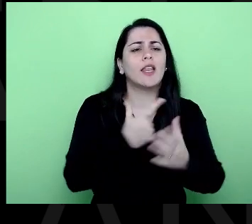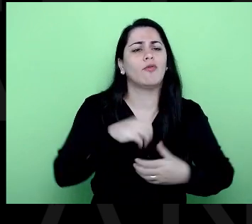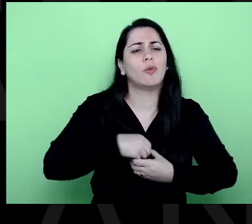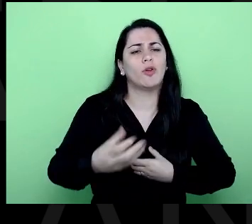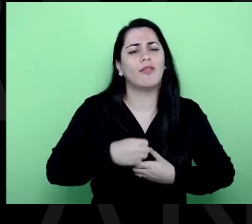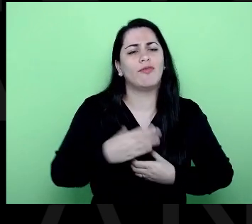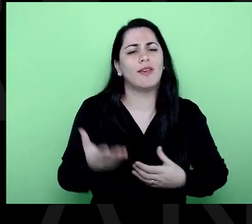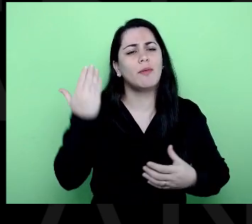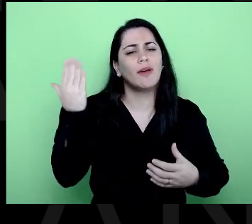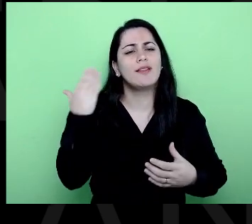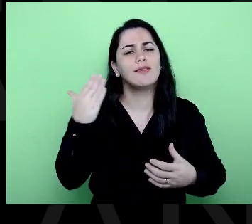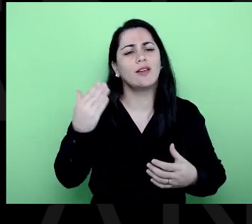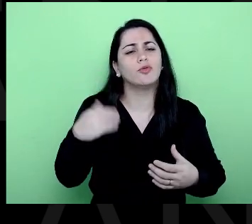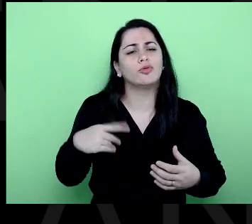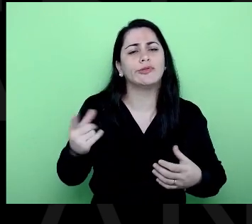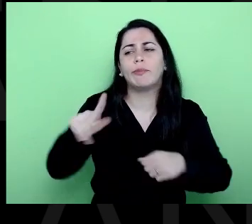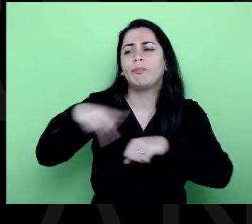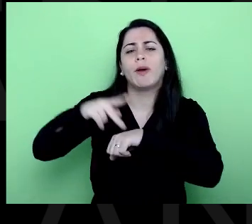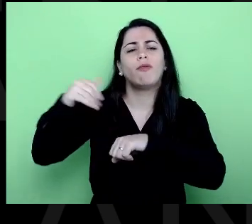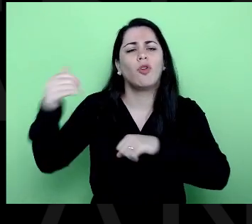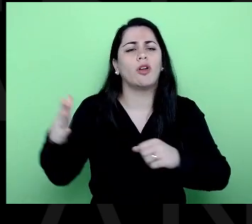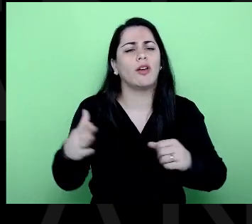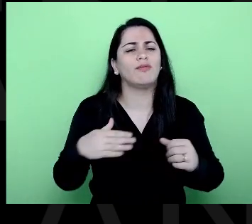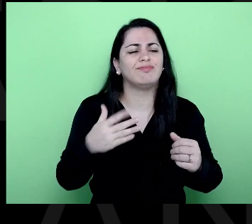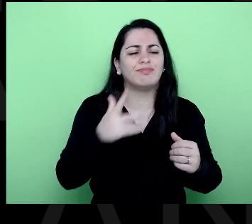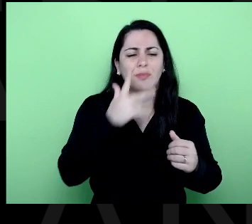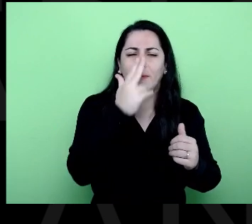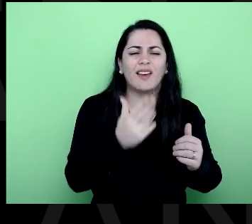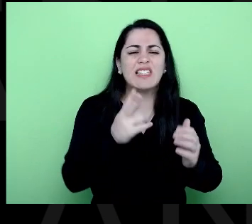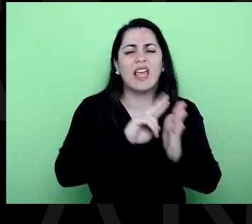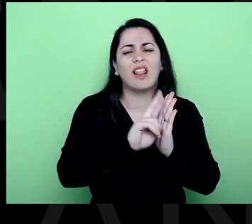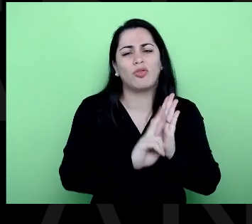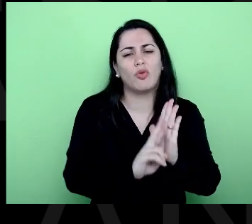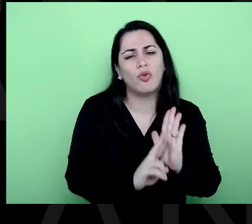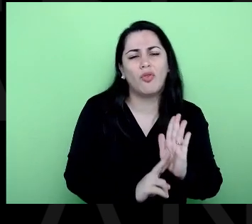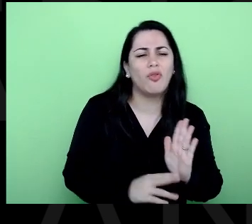estrangeiras, chegavam alguns calhamaços, algumas coisas meio relatórios,